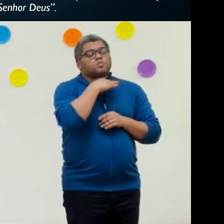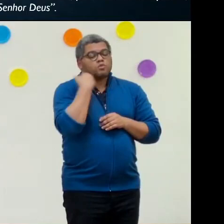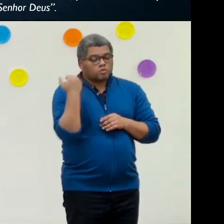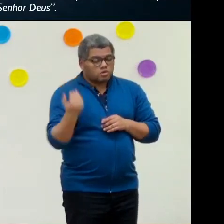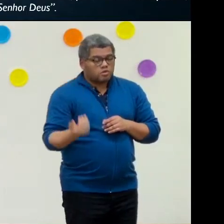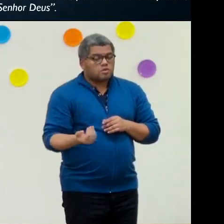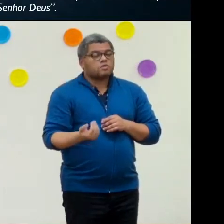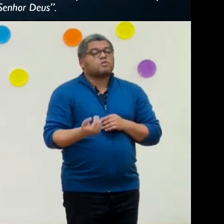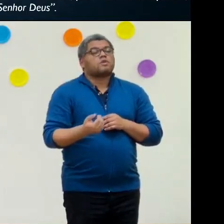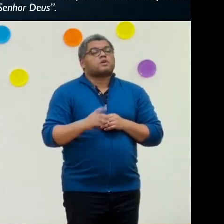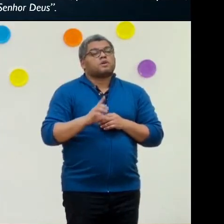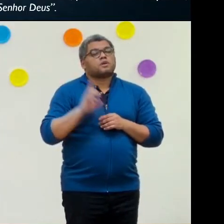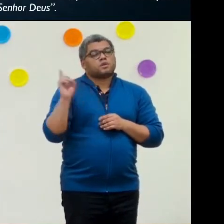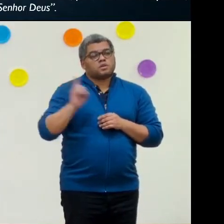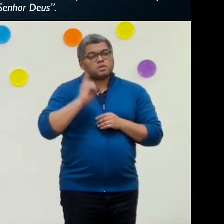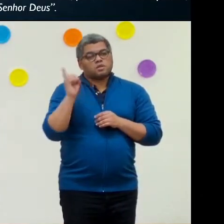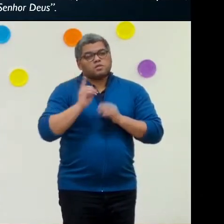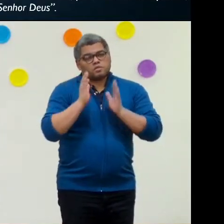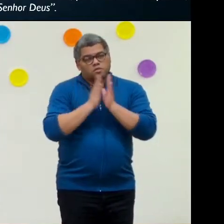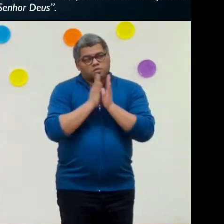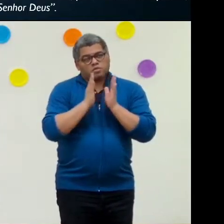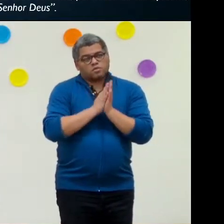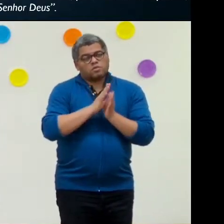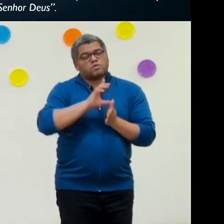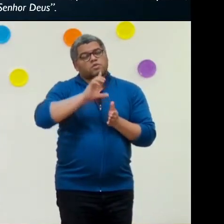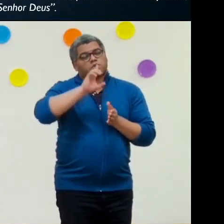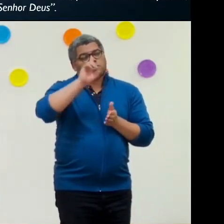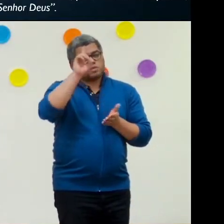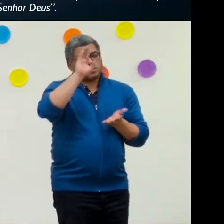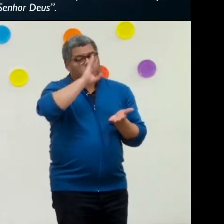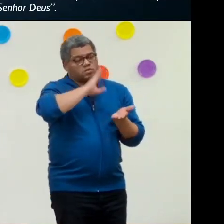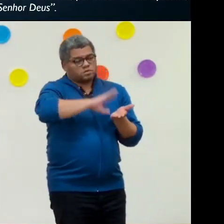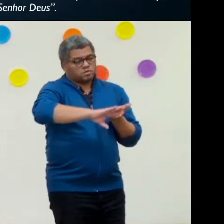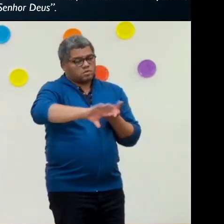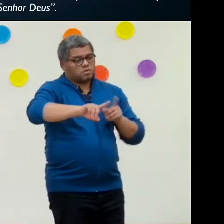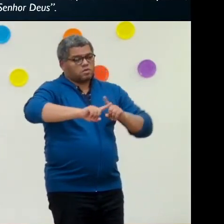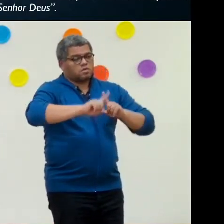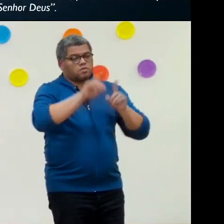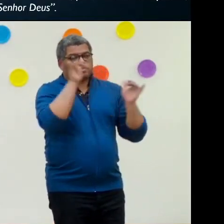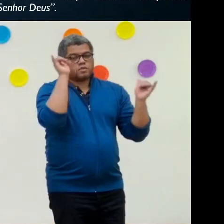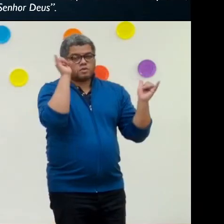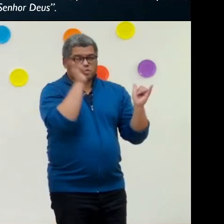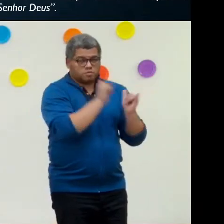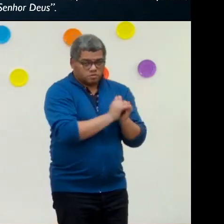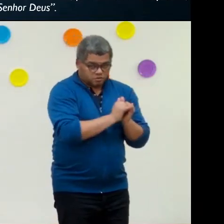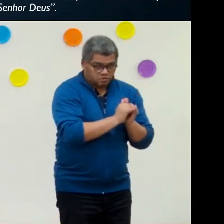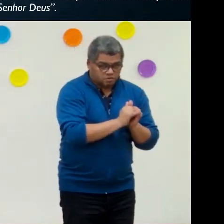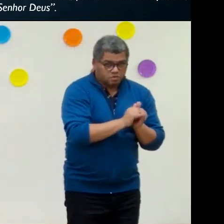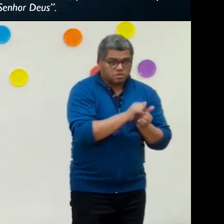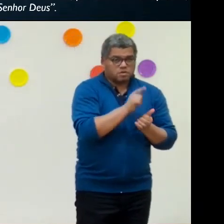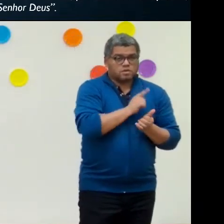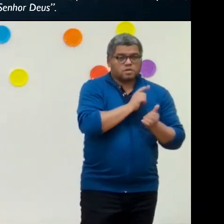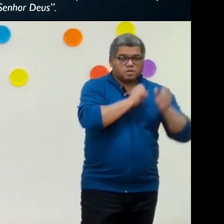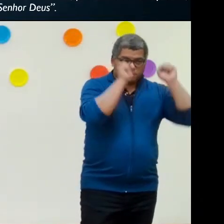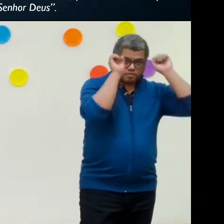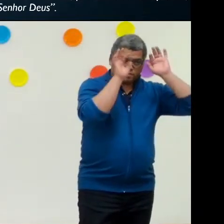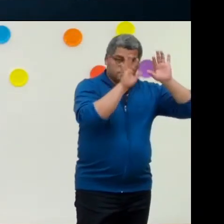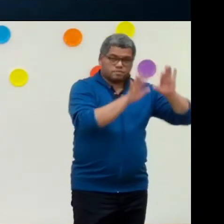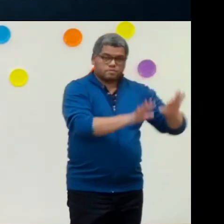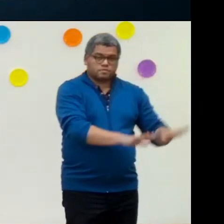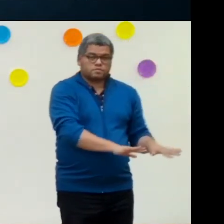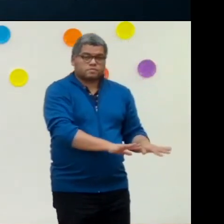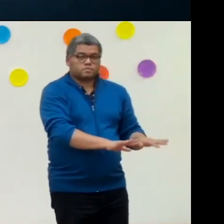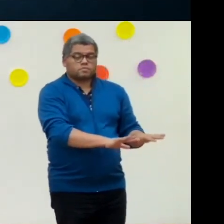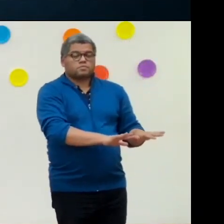tirou. Vai sofrer a consequência. Mas Deus perdoa. Há graça para isso. Há graça para isso. Segundo,